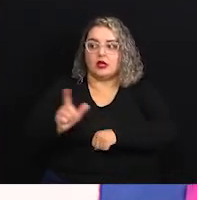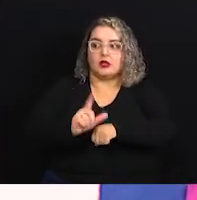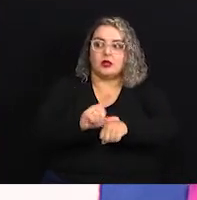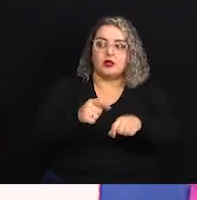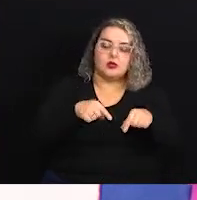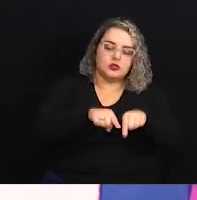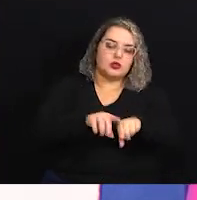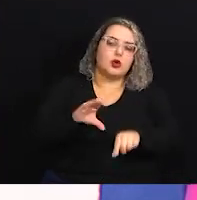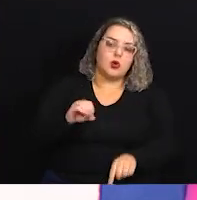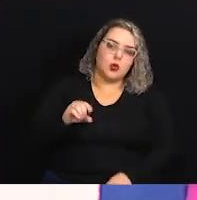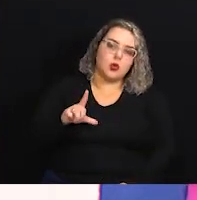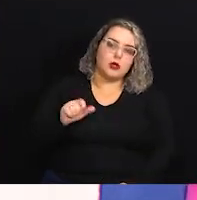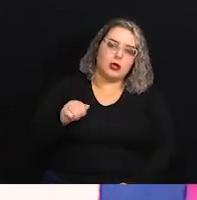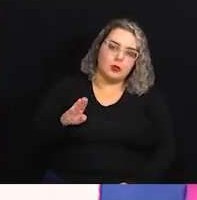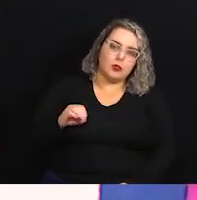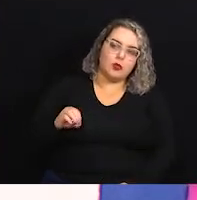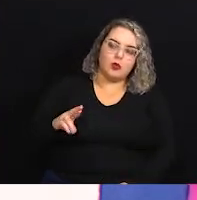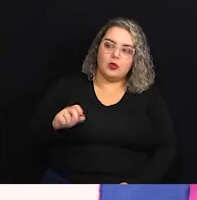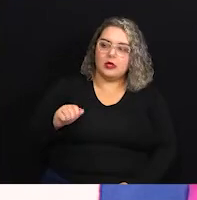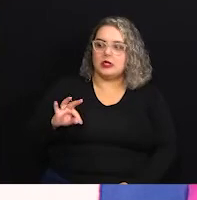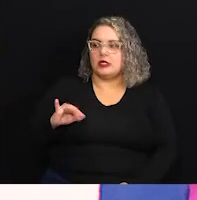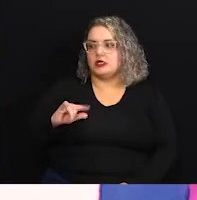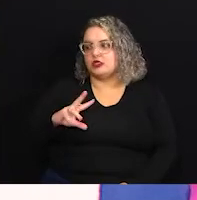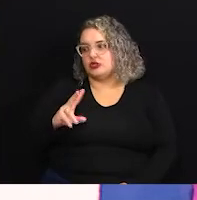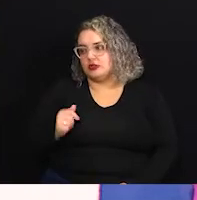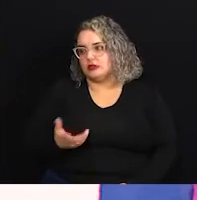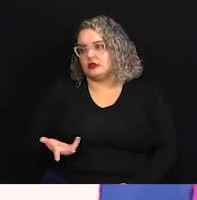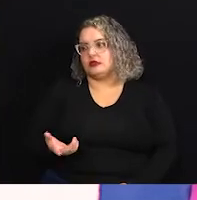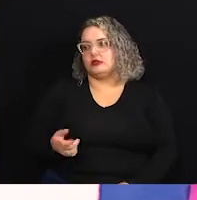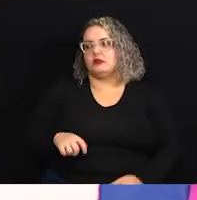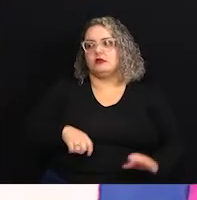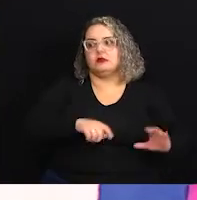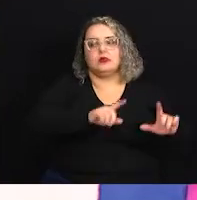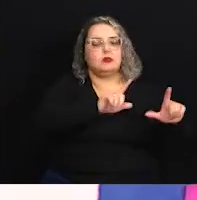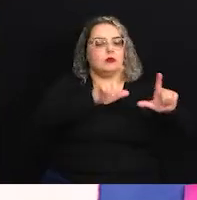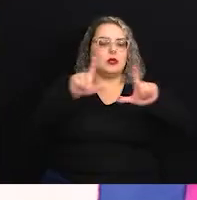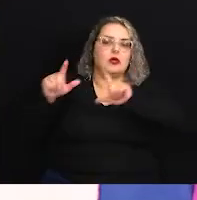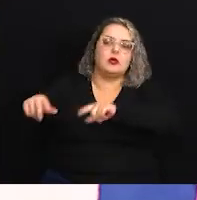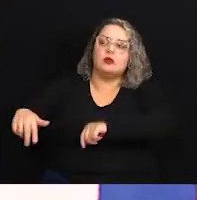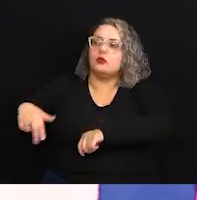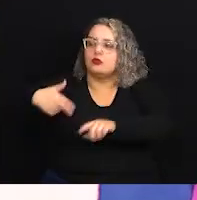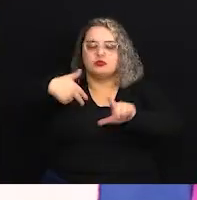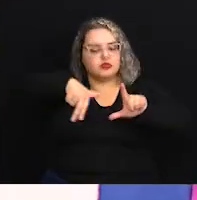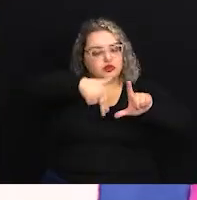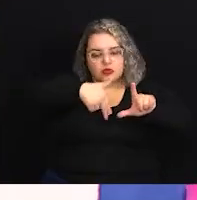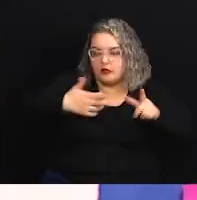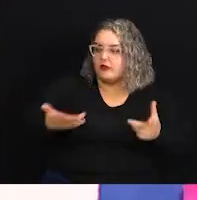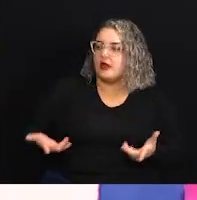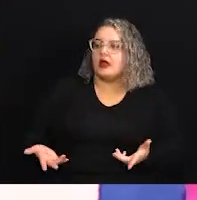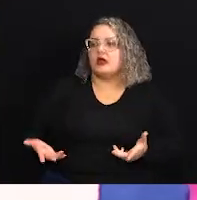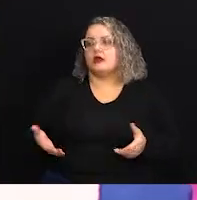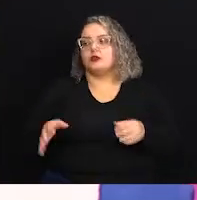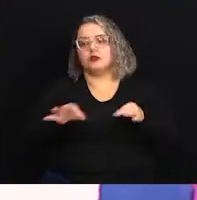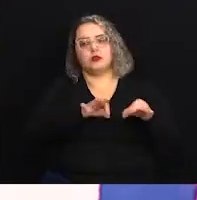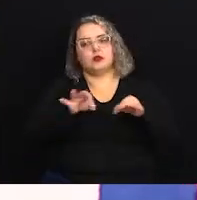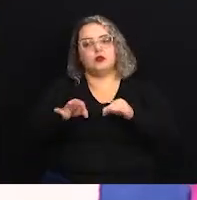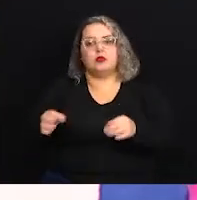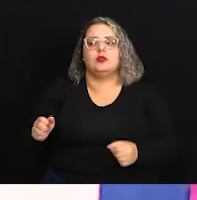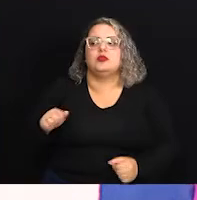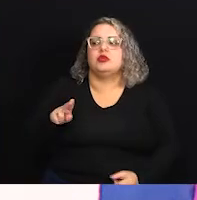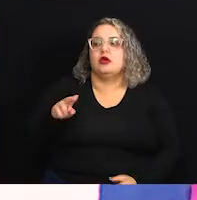aqui em Campinas. Já fizemos cenário de novela, já fizemos cenário para programa